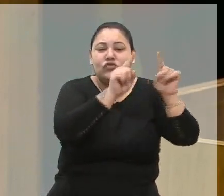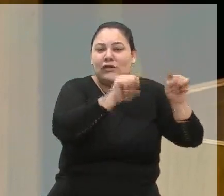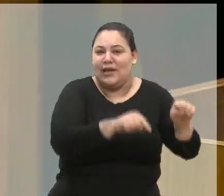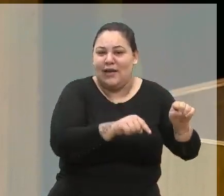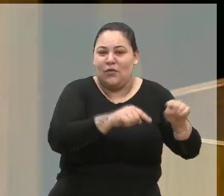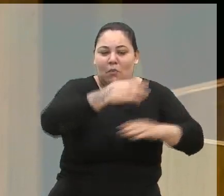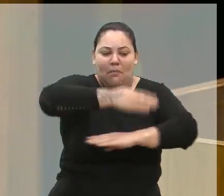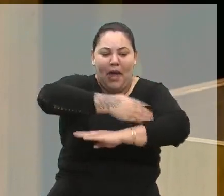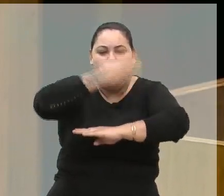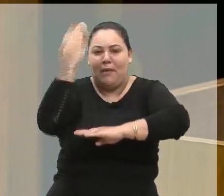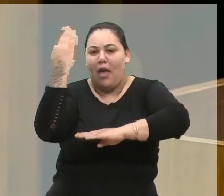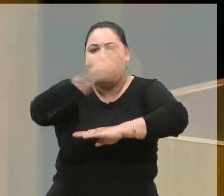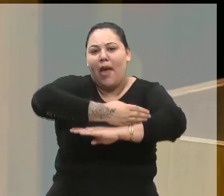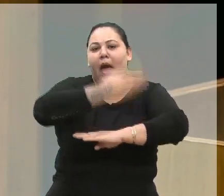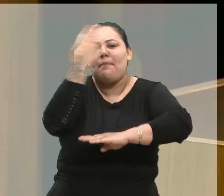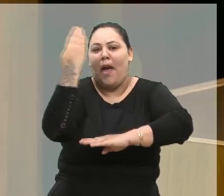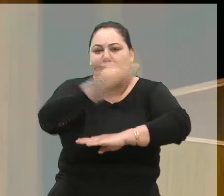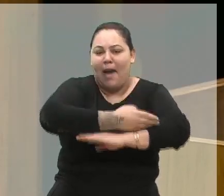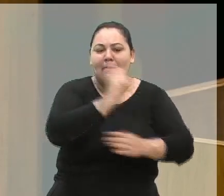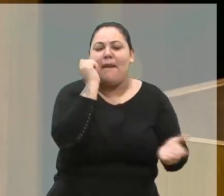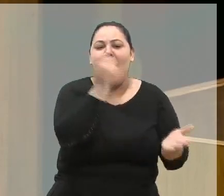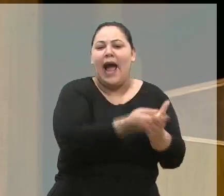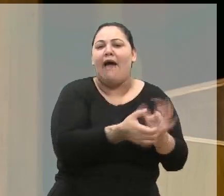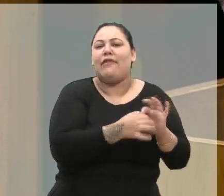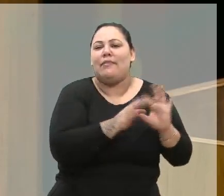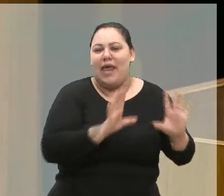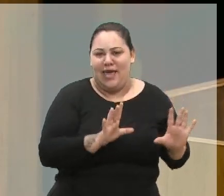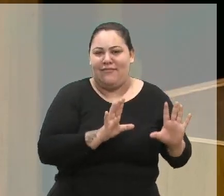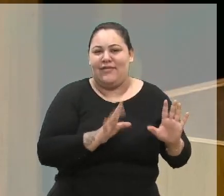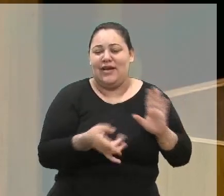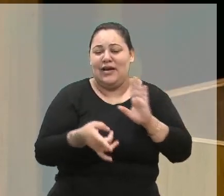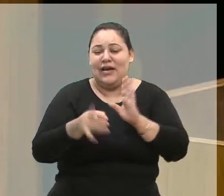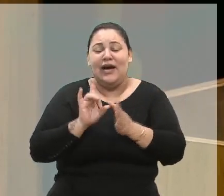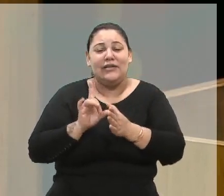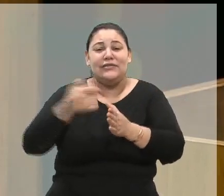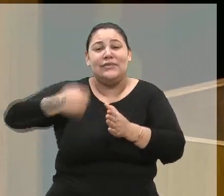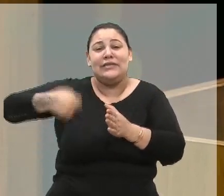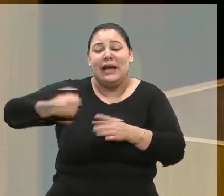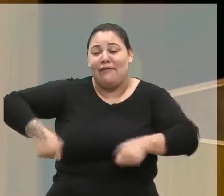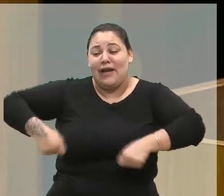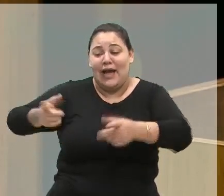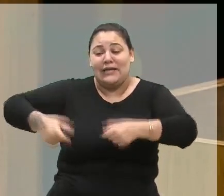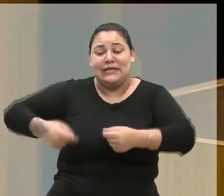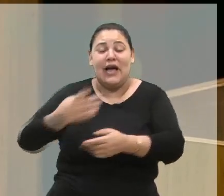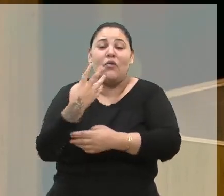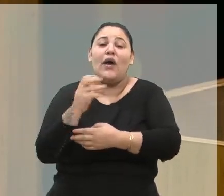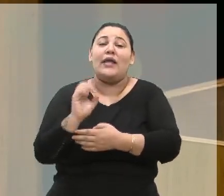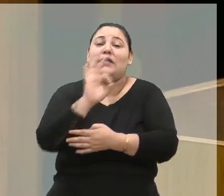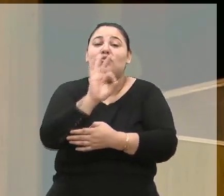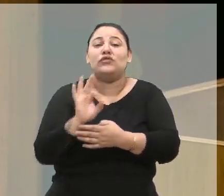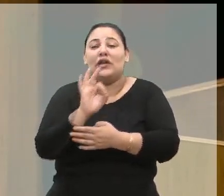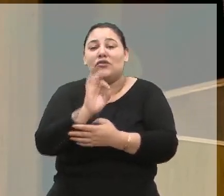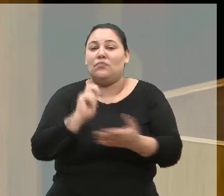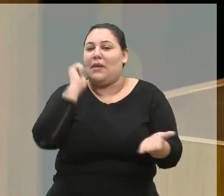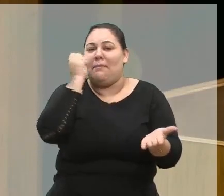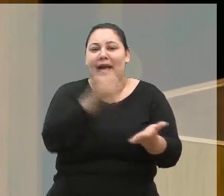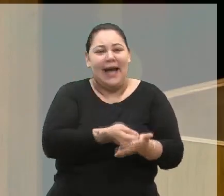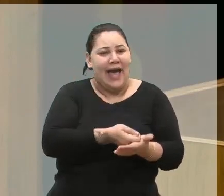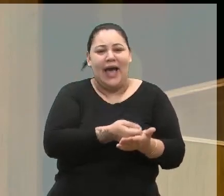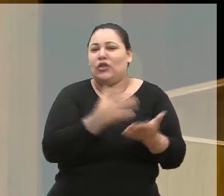ela antes tinha que gastar 40% com as praças físicas, esse era o custo em média, ele varia de 30%